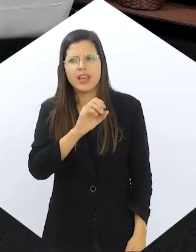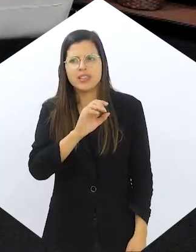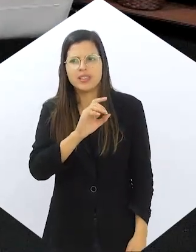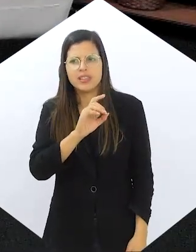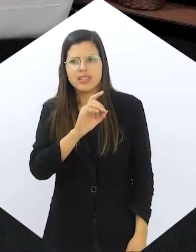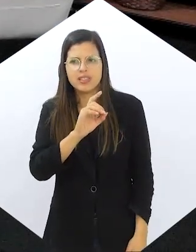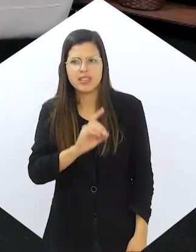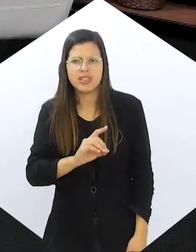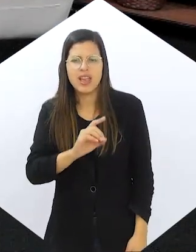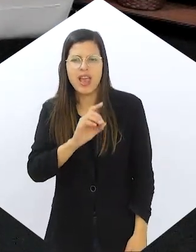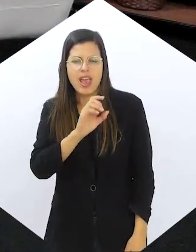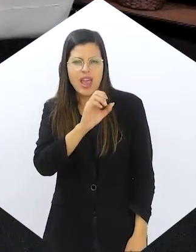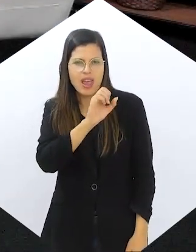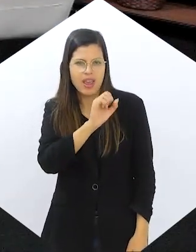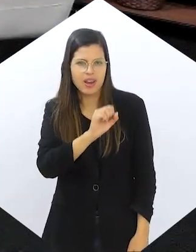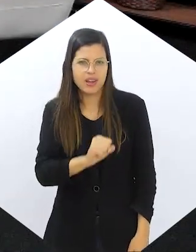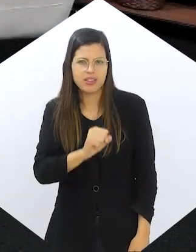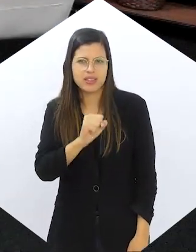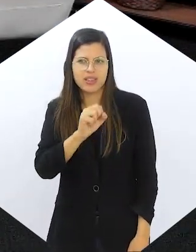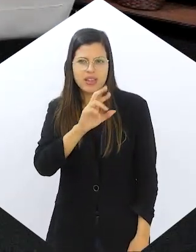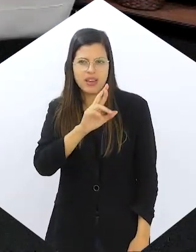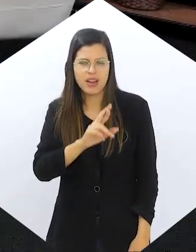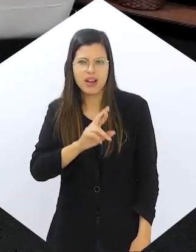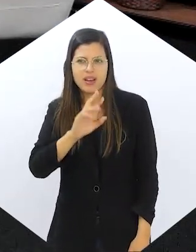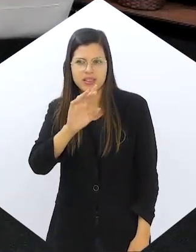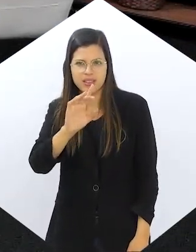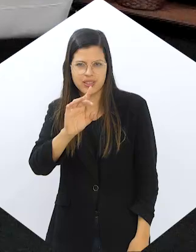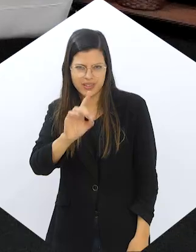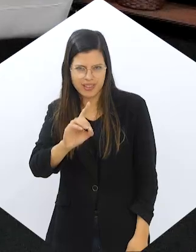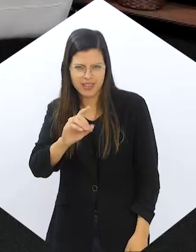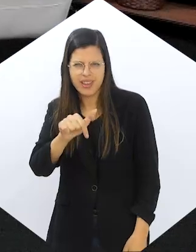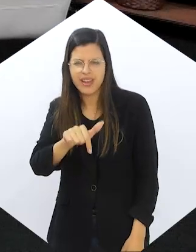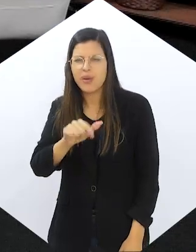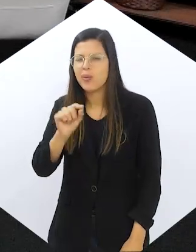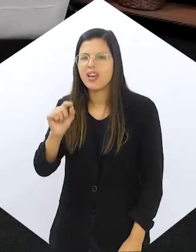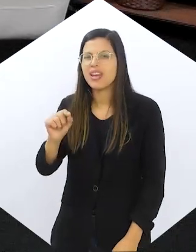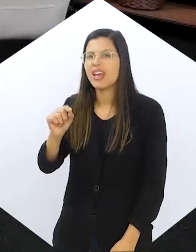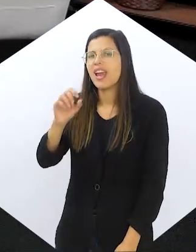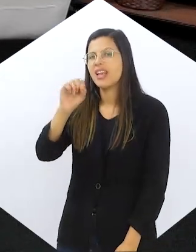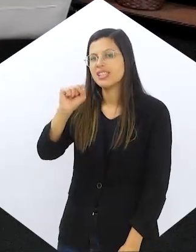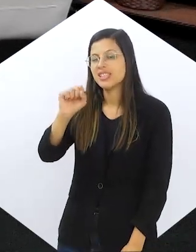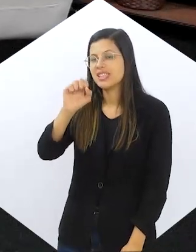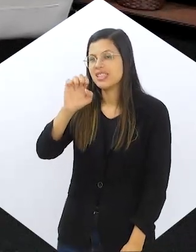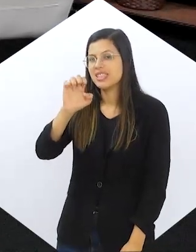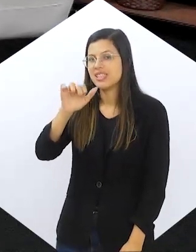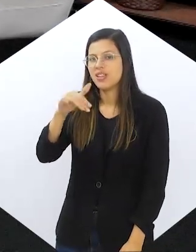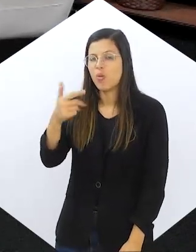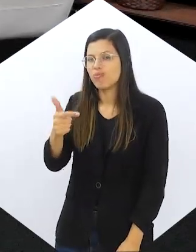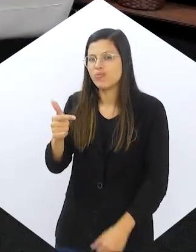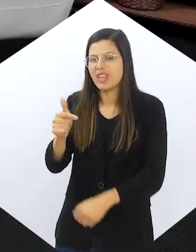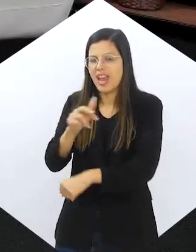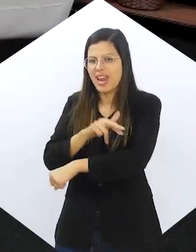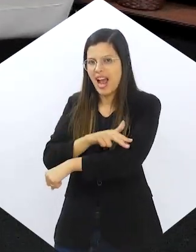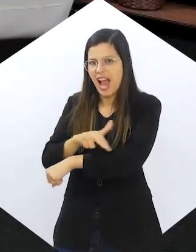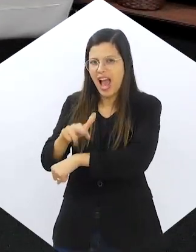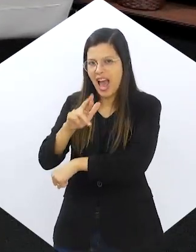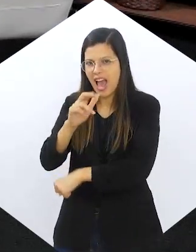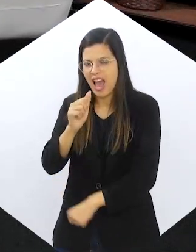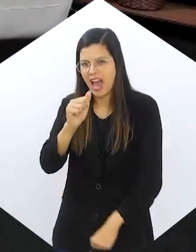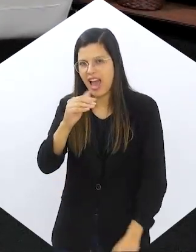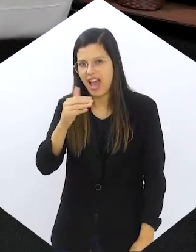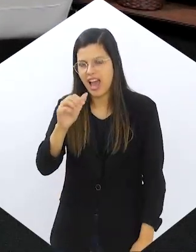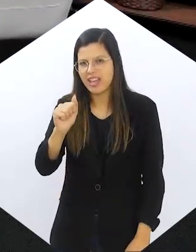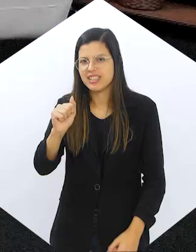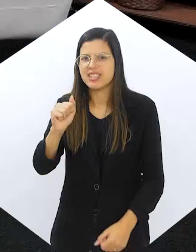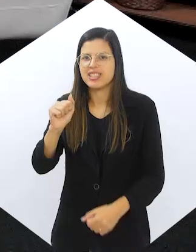SRD. SED. É sem raça É o definida. famoso vira-lata. Vira-lata. Ah, os caramelos das ruas. Os caramelos, caramelos, mas os tem os pretinhos, pretinhos, os os